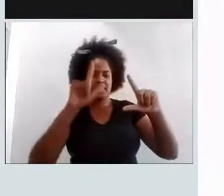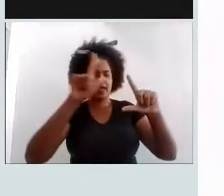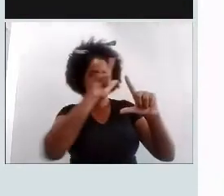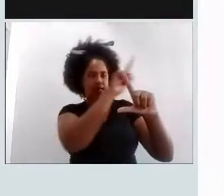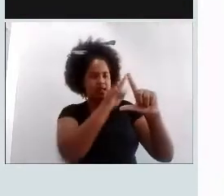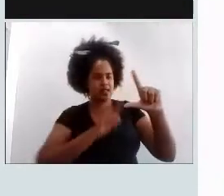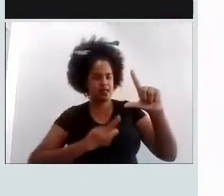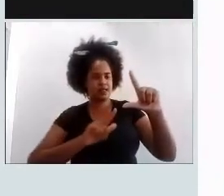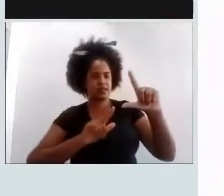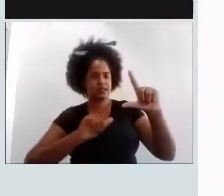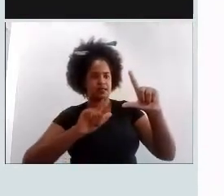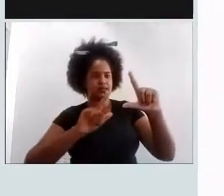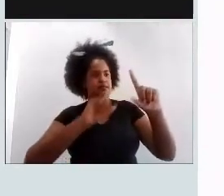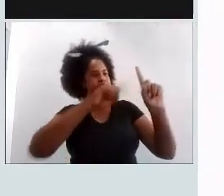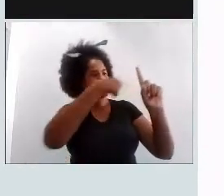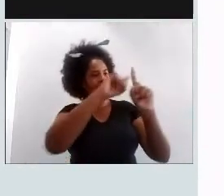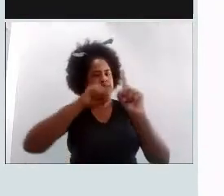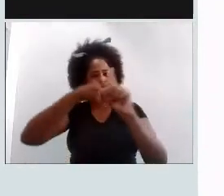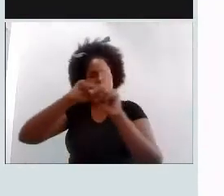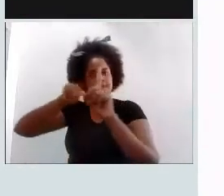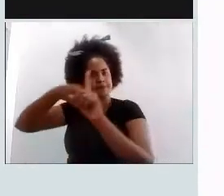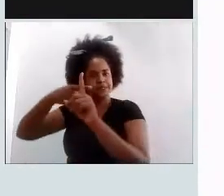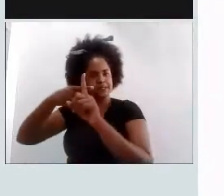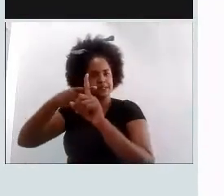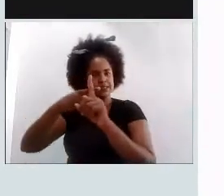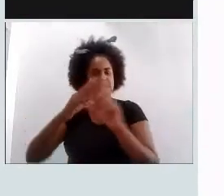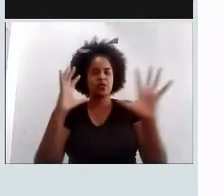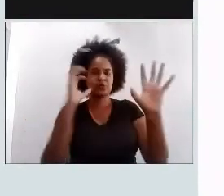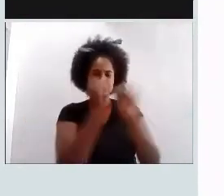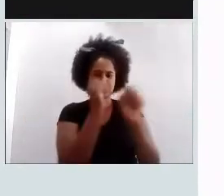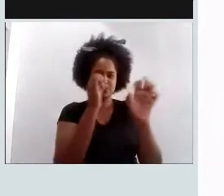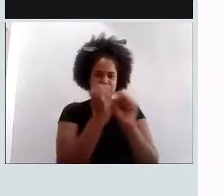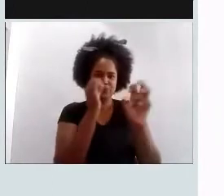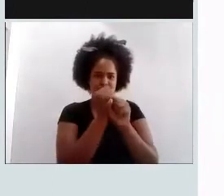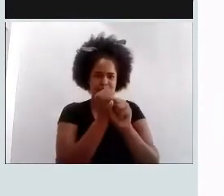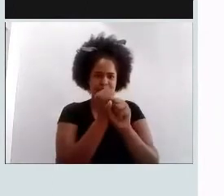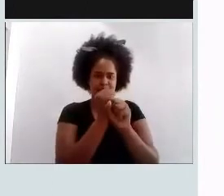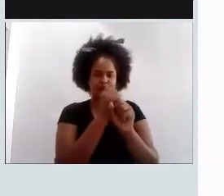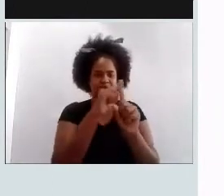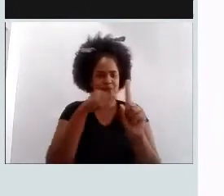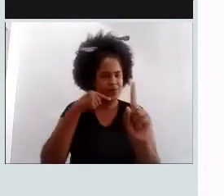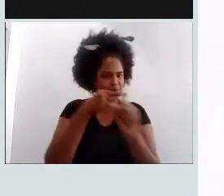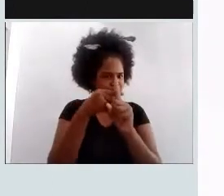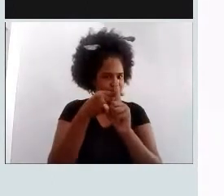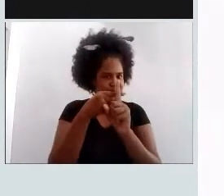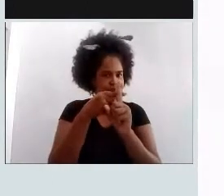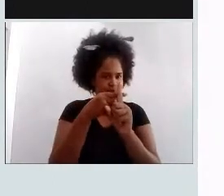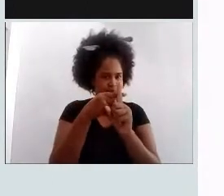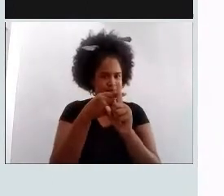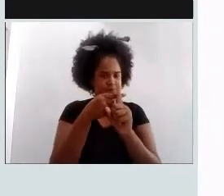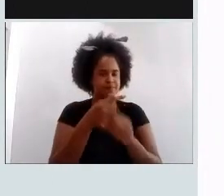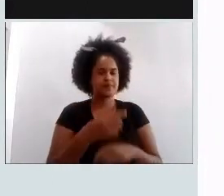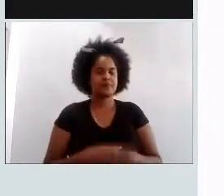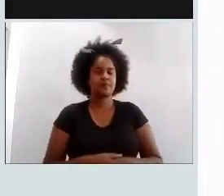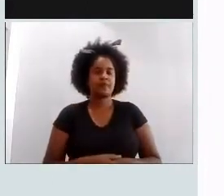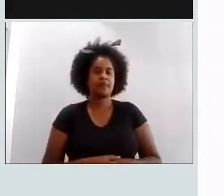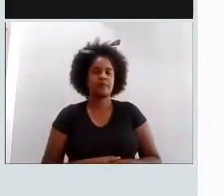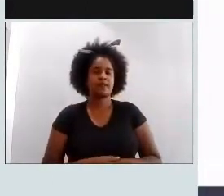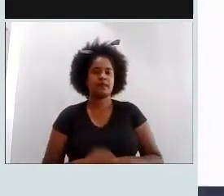Ou P, que é o perímetro, igual a 3 vezes os lados. 3 vezes L. Pode passar, por